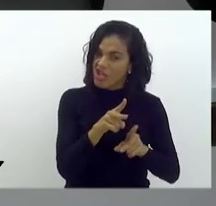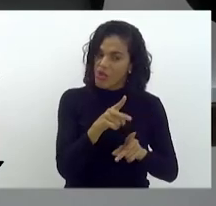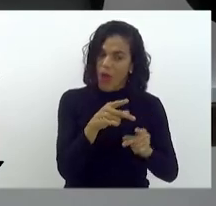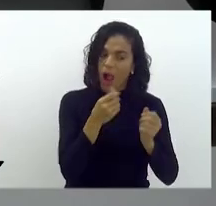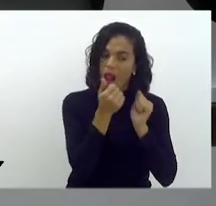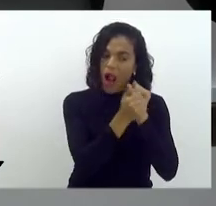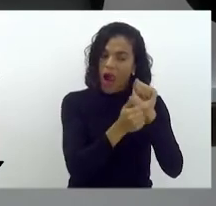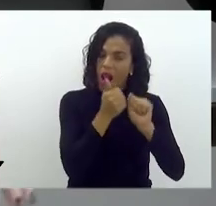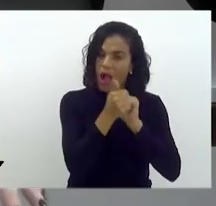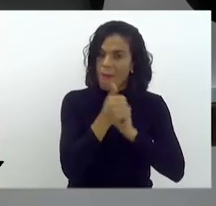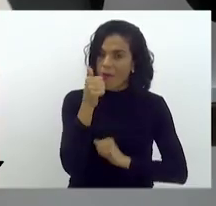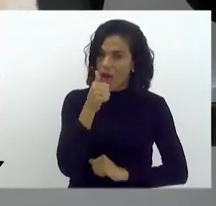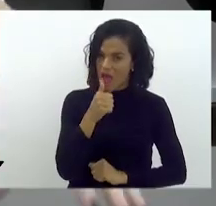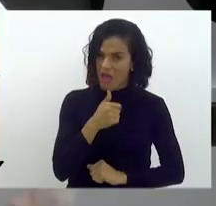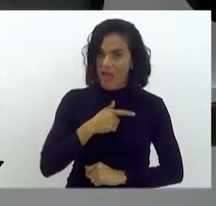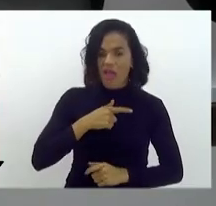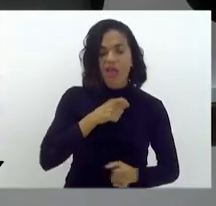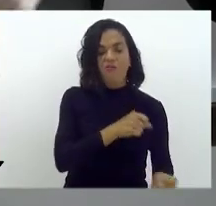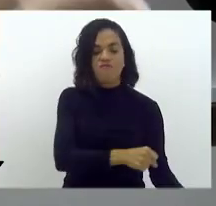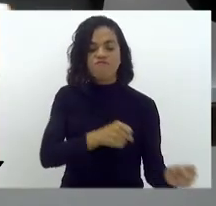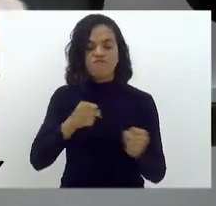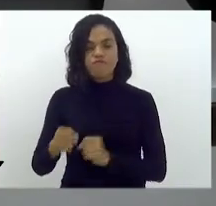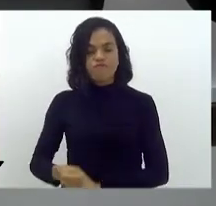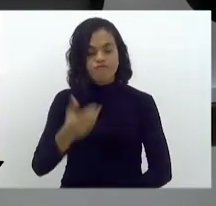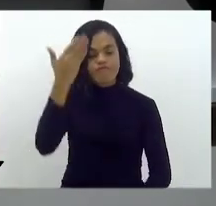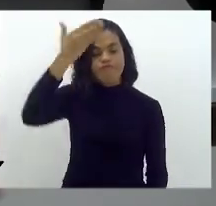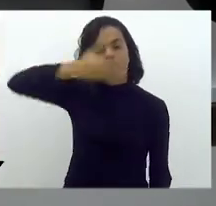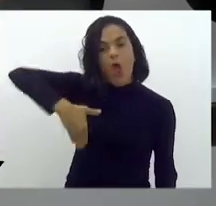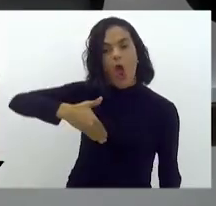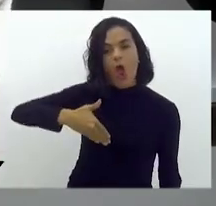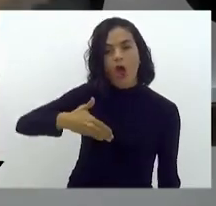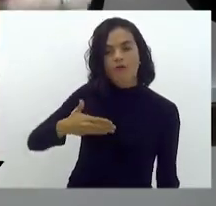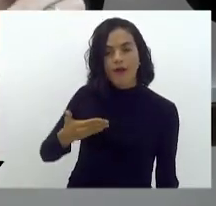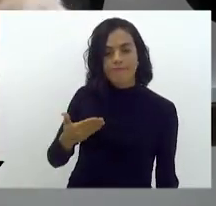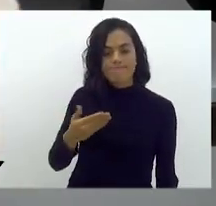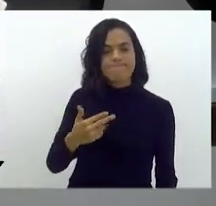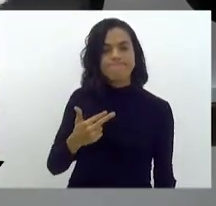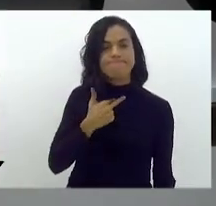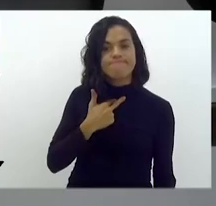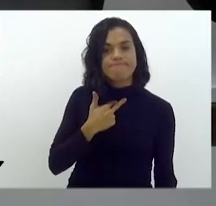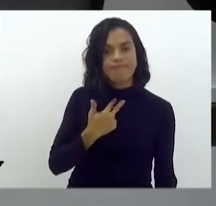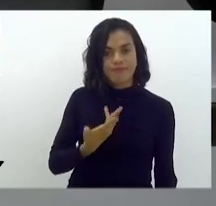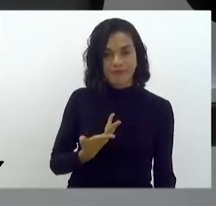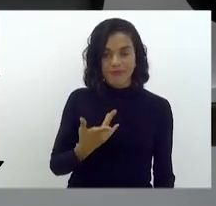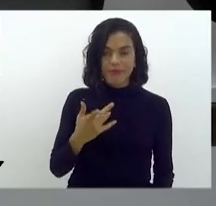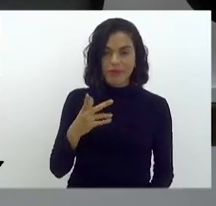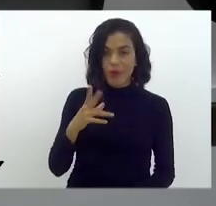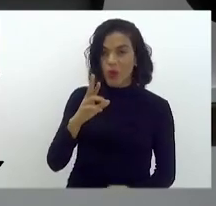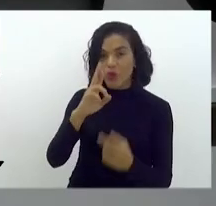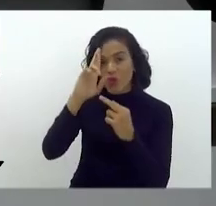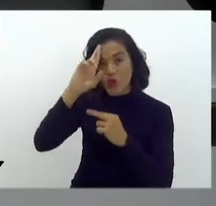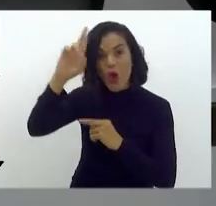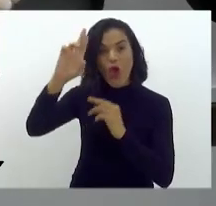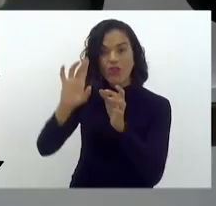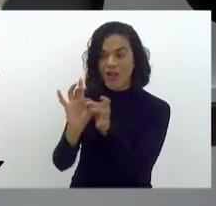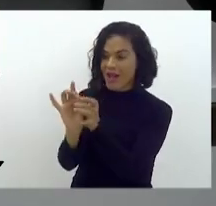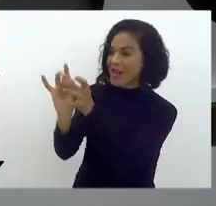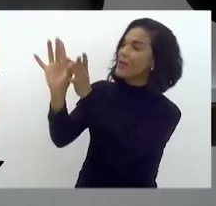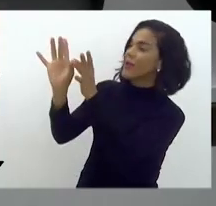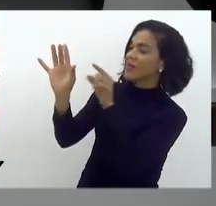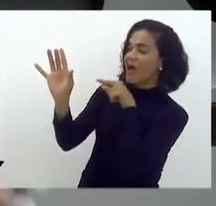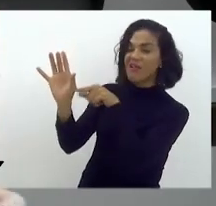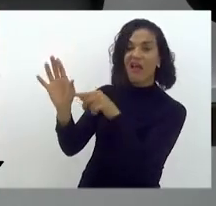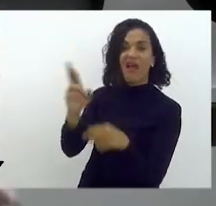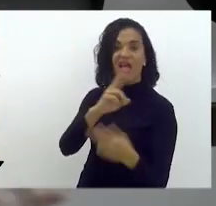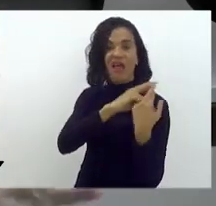subjugar porque o dono do espaço público por exemplo é o homem o dono de uma liberdade plena é